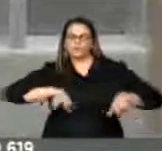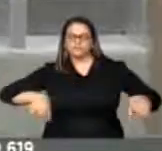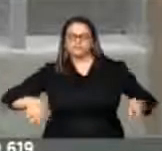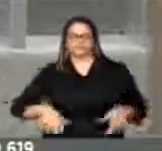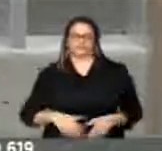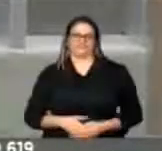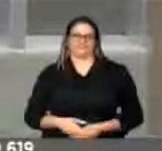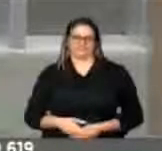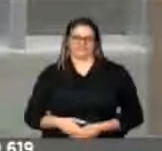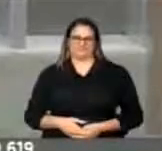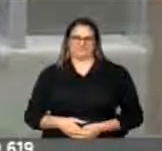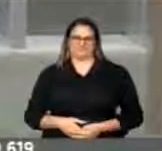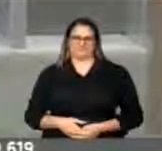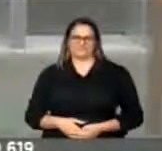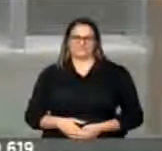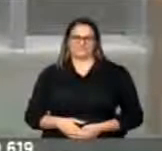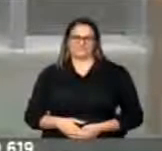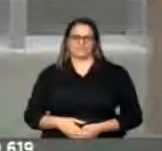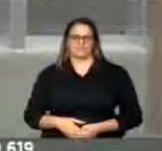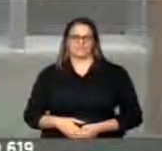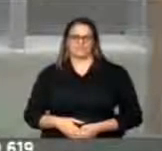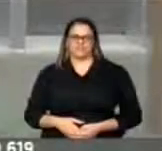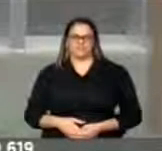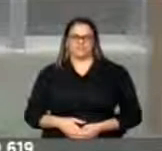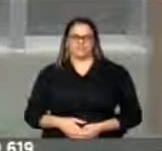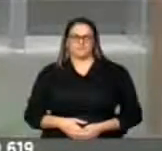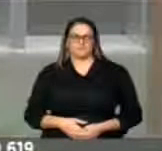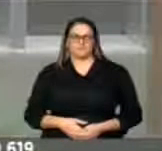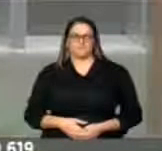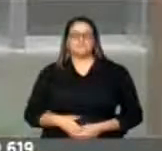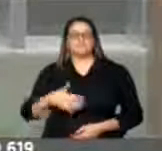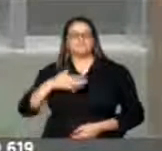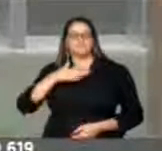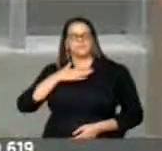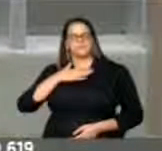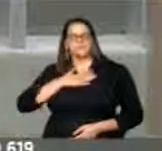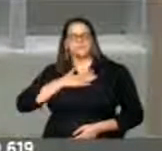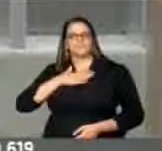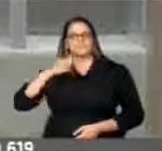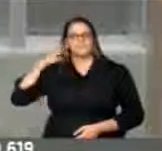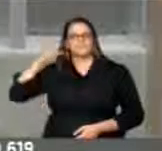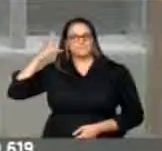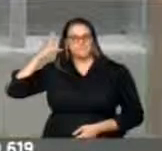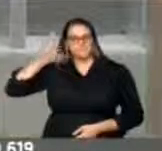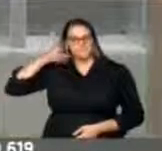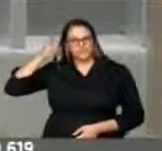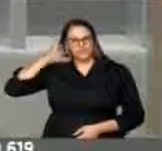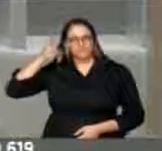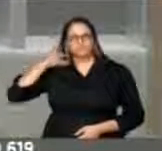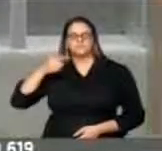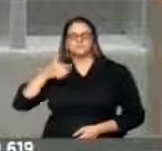Rio Grande do Sul. Presidente, eu peço a Vossa Excelência que dê divulgação nesse pronunciamento, onde eu peço a